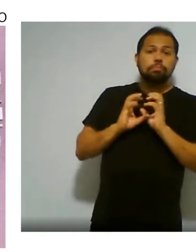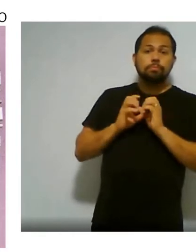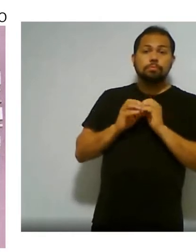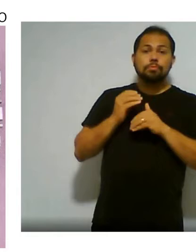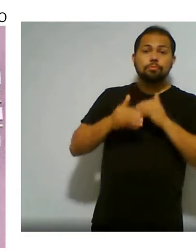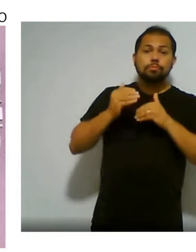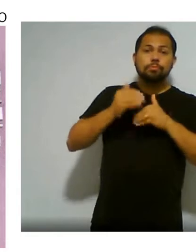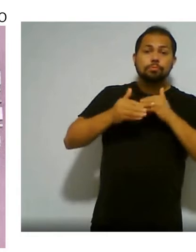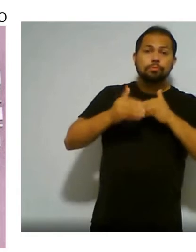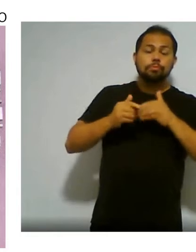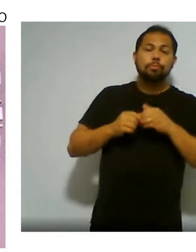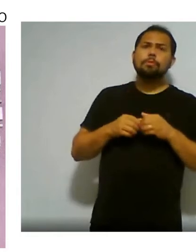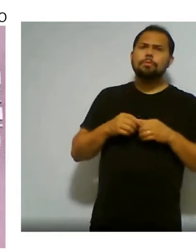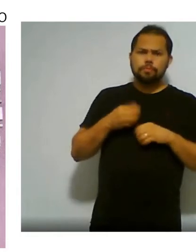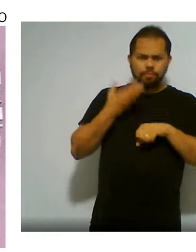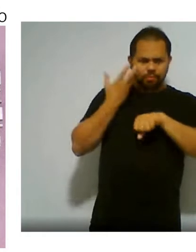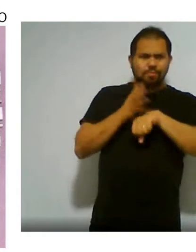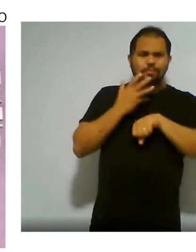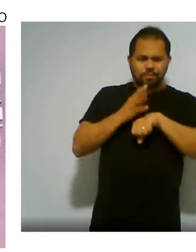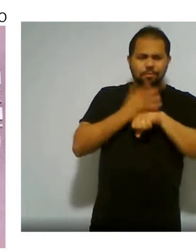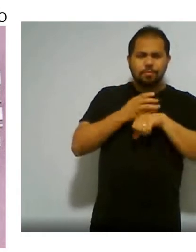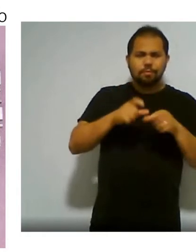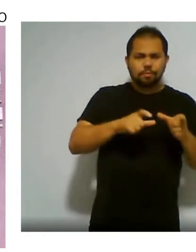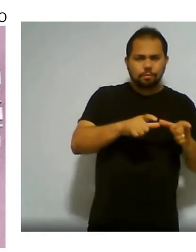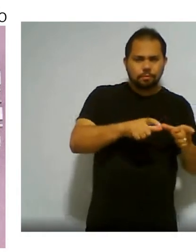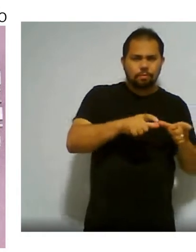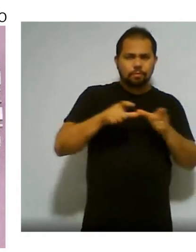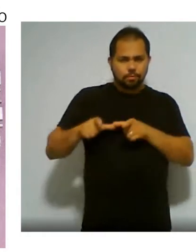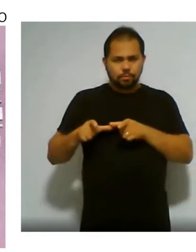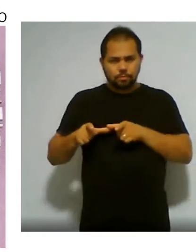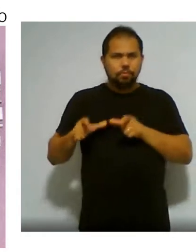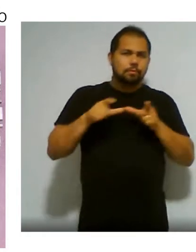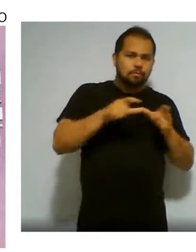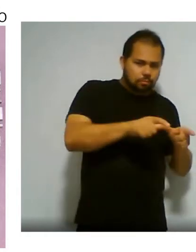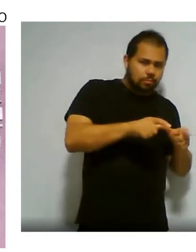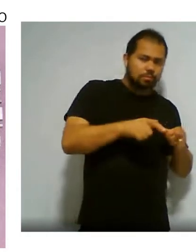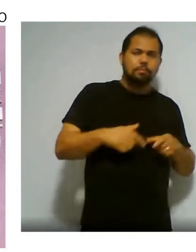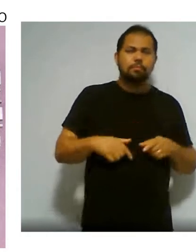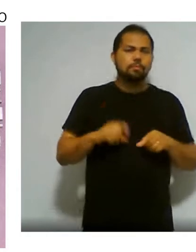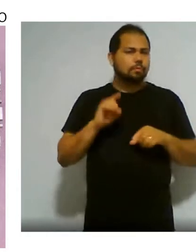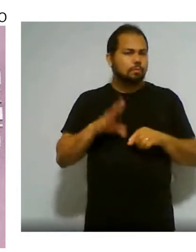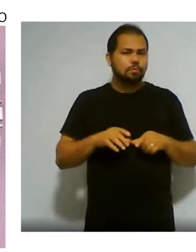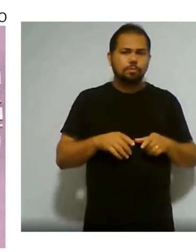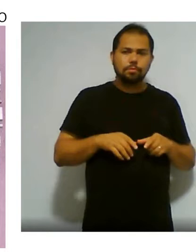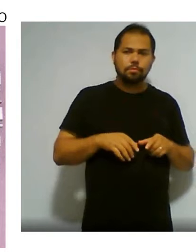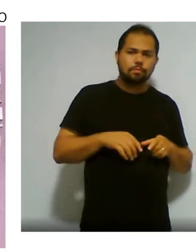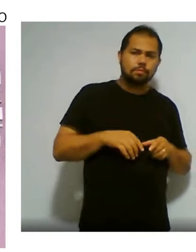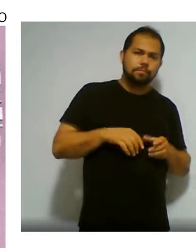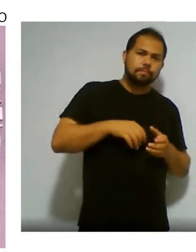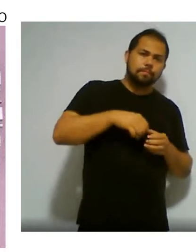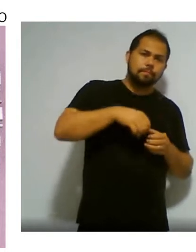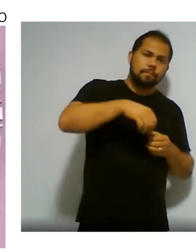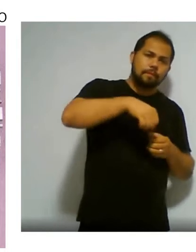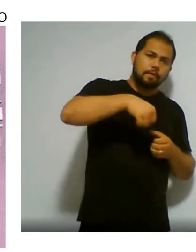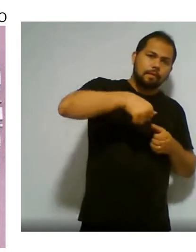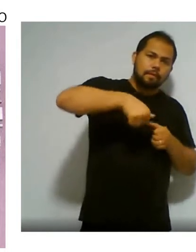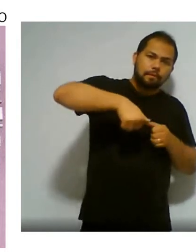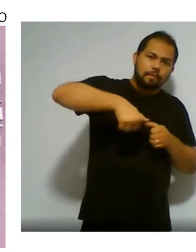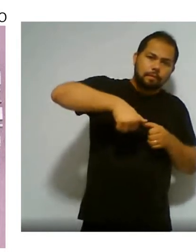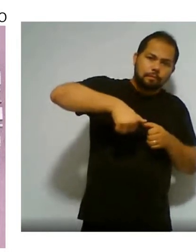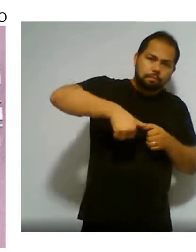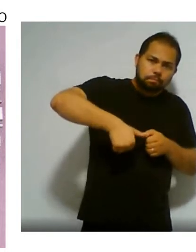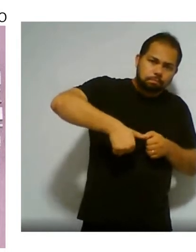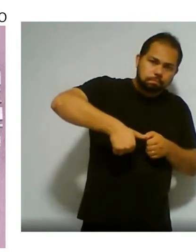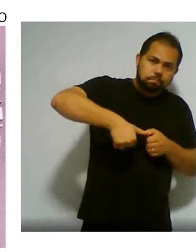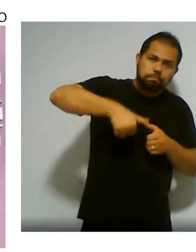tirar só para a gente treinar, né? Uma vez pelo menos. Basta levantar, né, essa alavanca aqui, a gente levanta essa